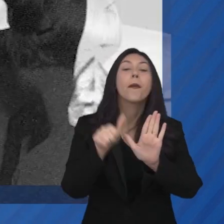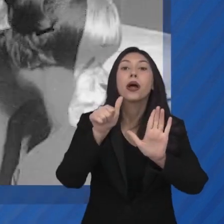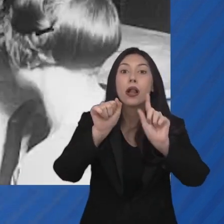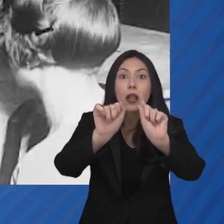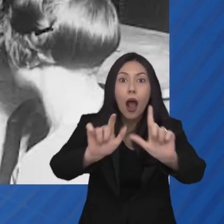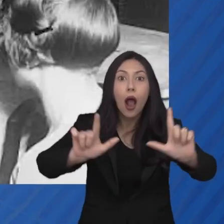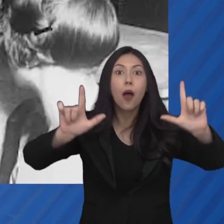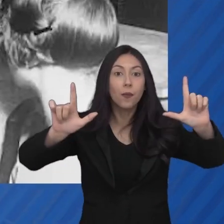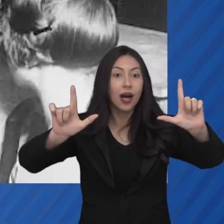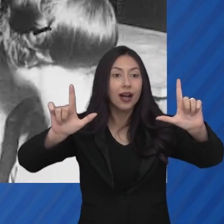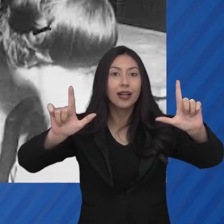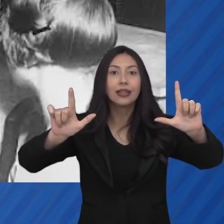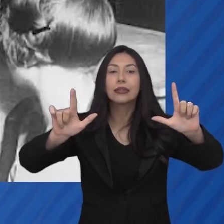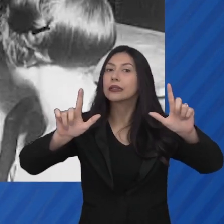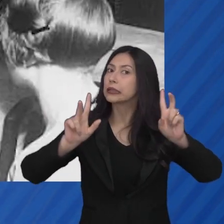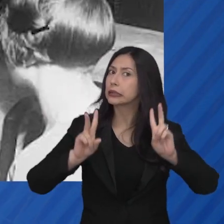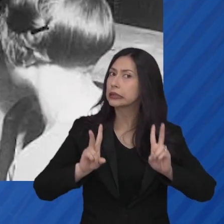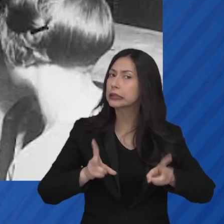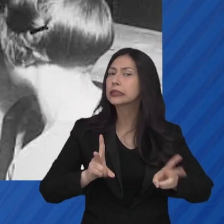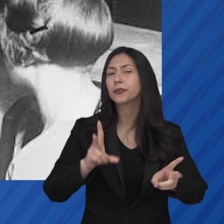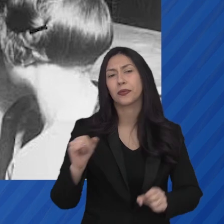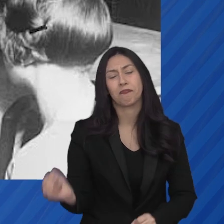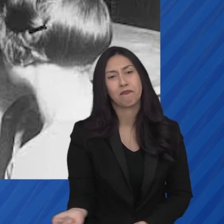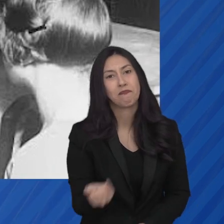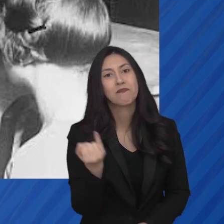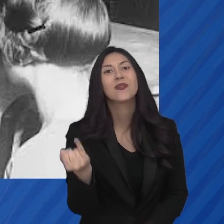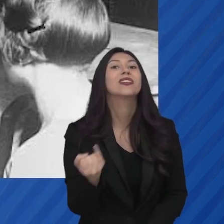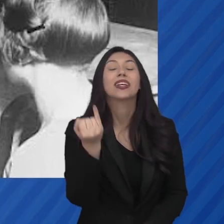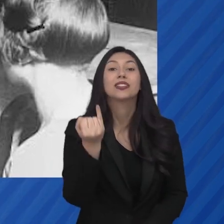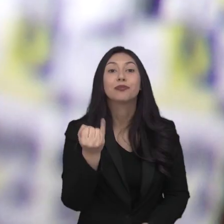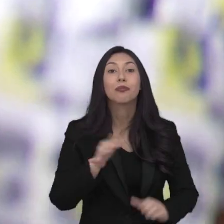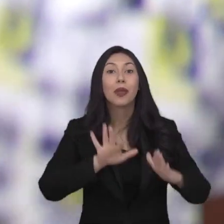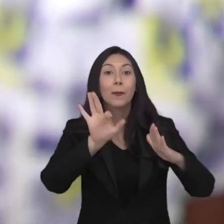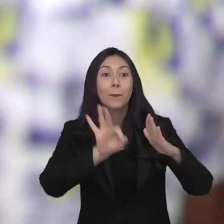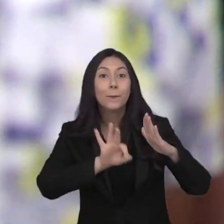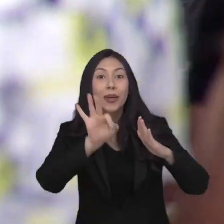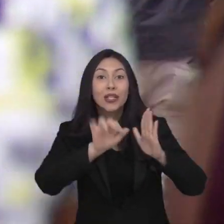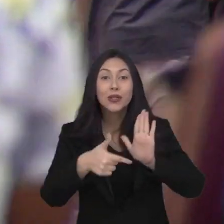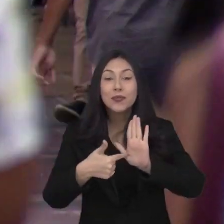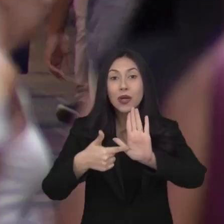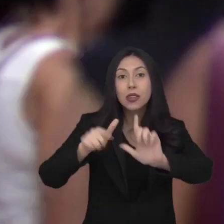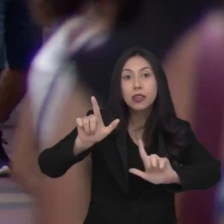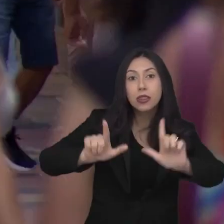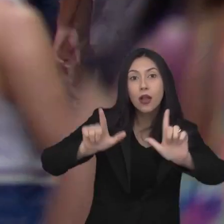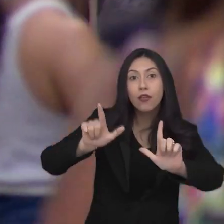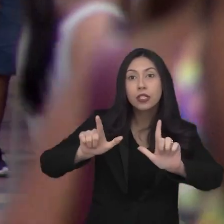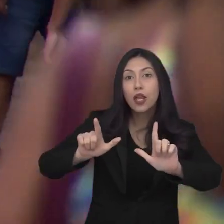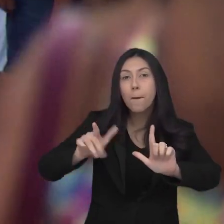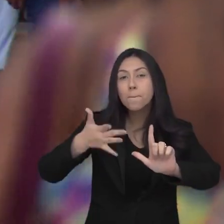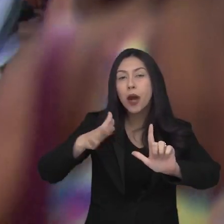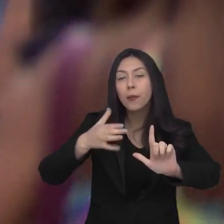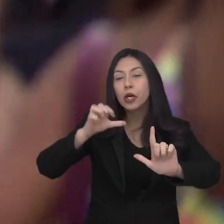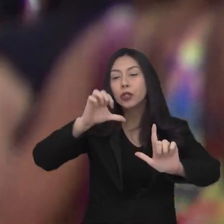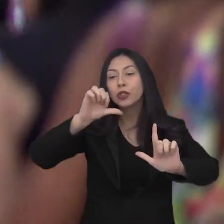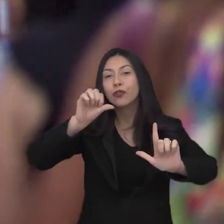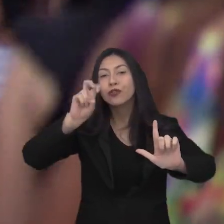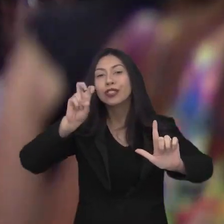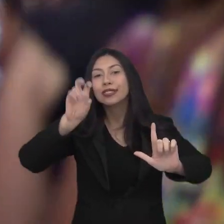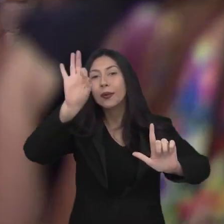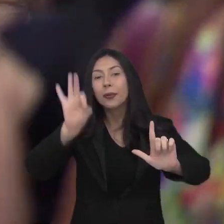primeira transmissão, a TV virou quase um item de primeira necessidade. Segundo o IBGE, a televisão está presente em